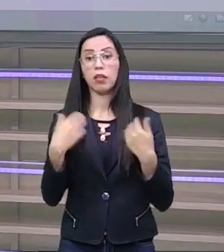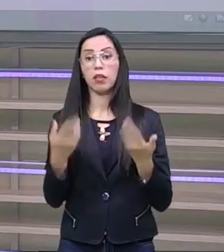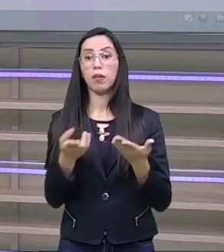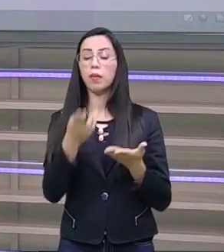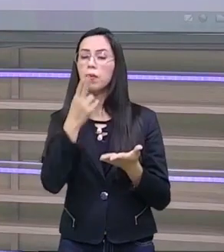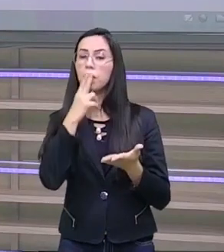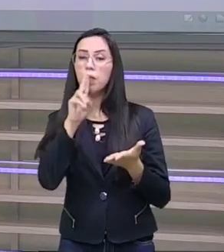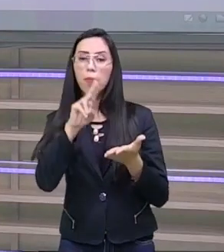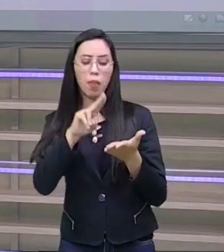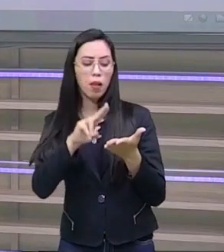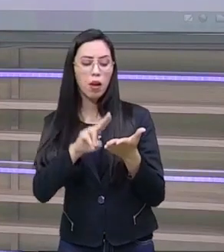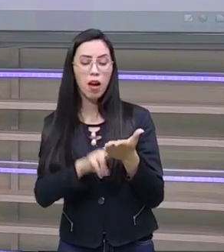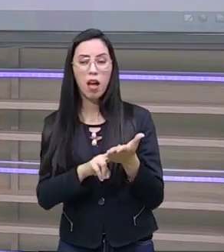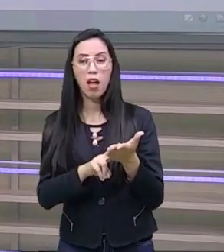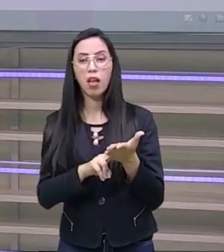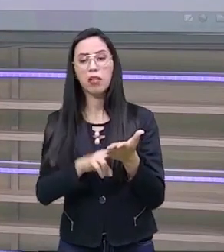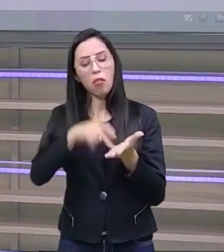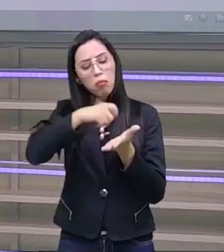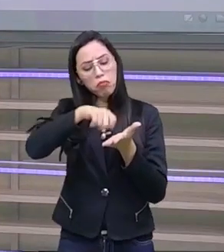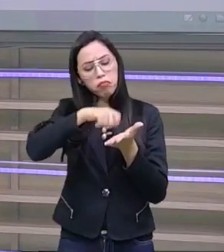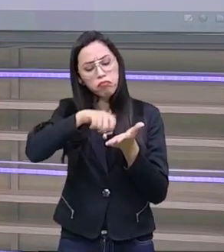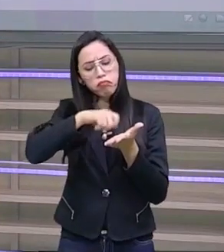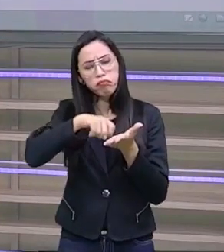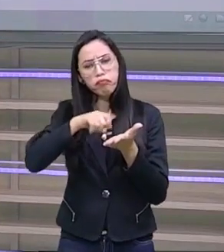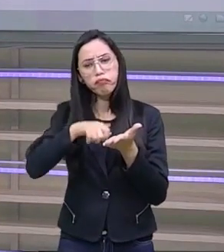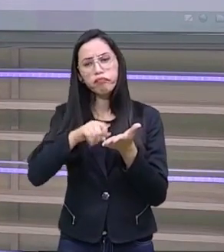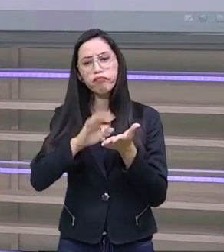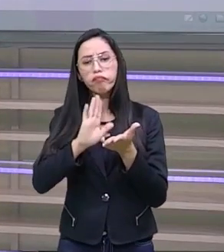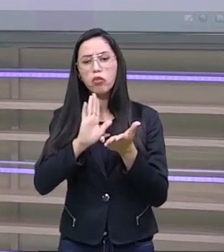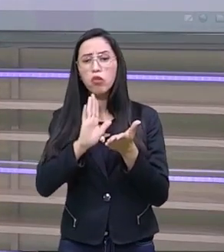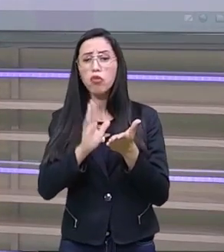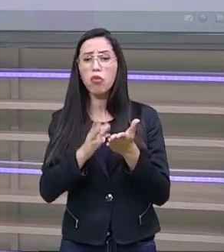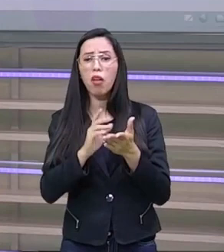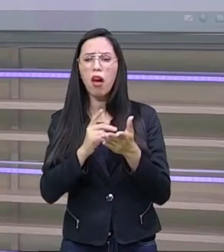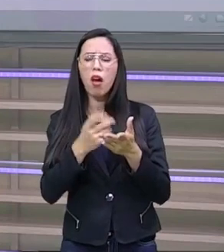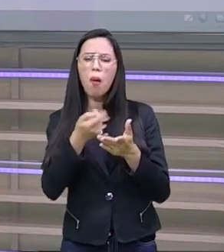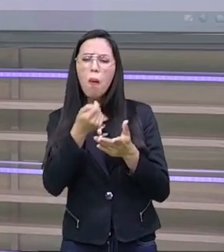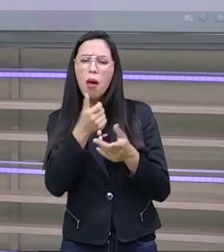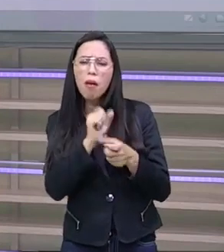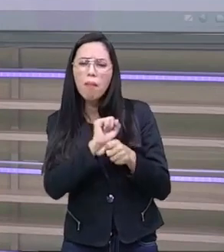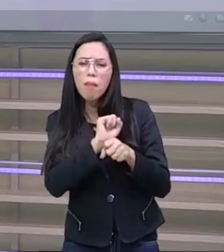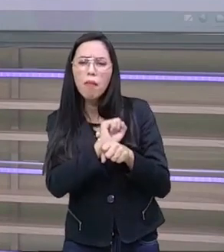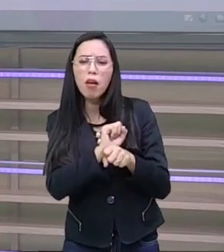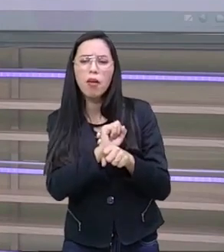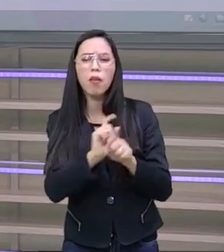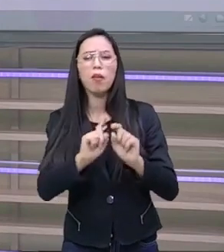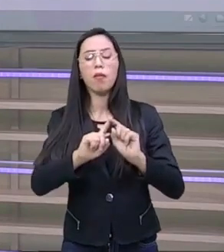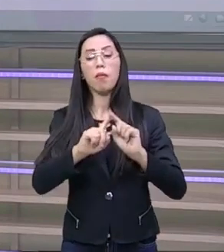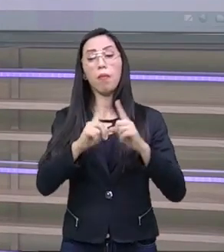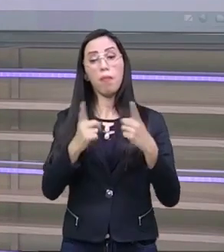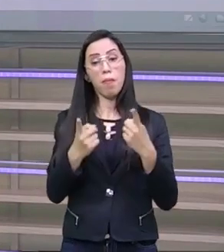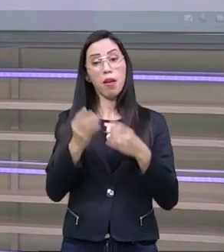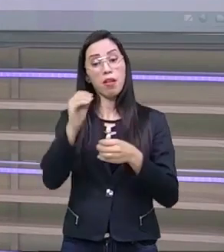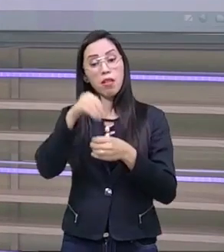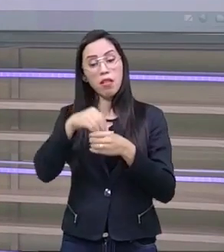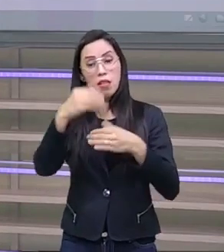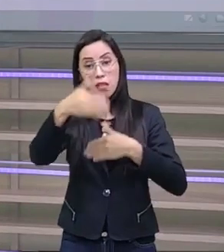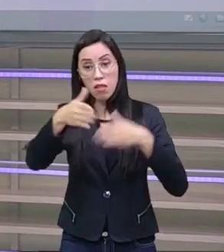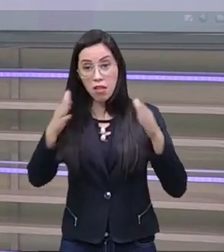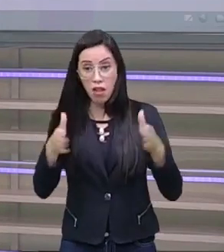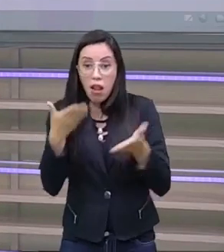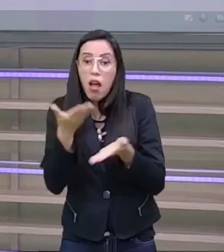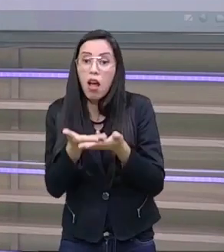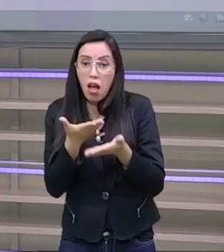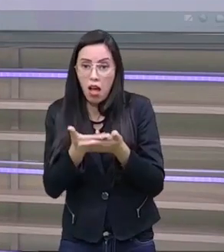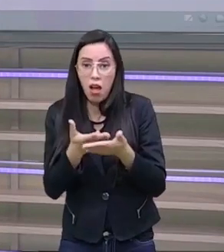carta, ela está perdendo o uso, não é verdade? Em termos de comunicação, sim, mas essa prática ainda funciona na sala de aula. A